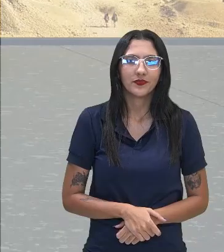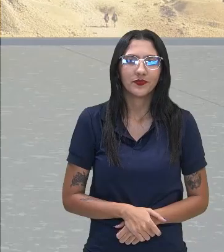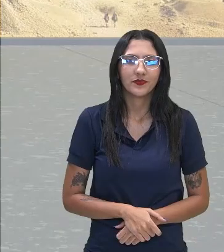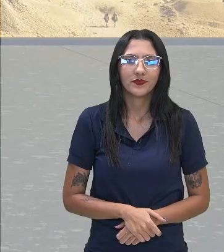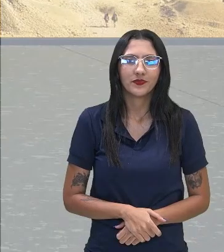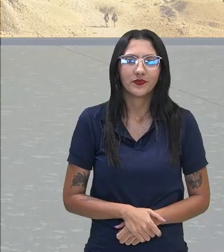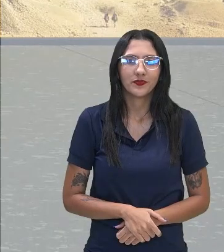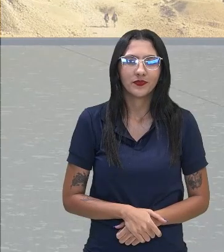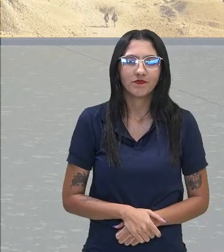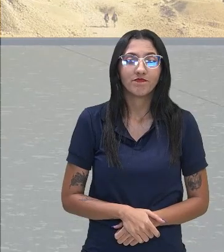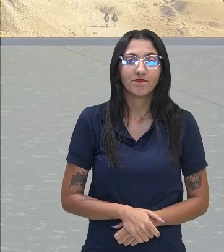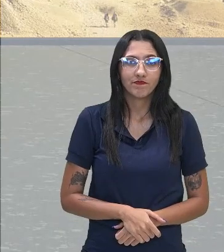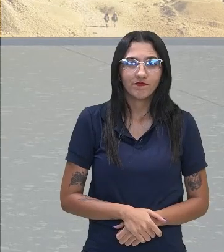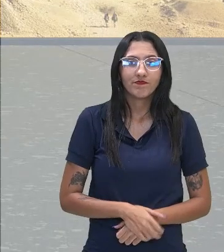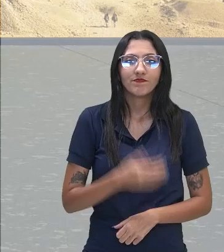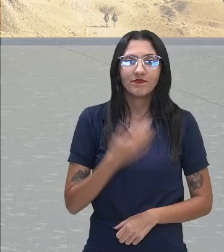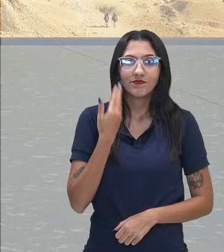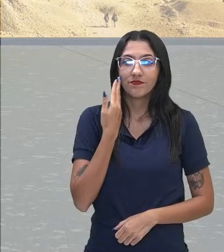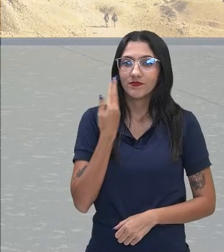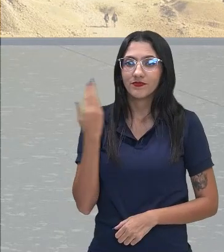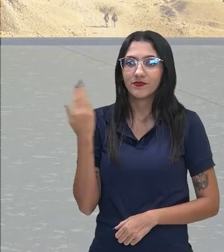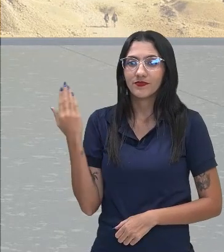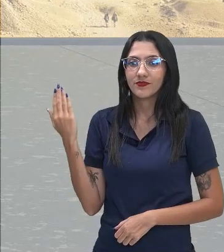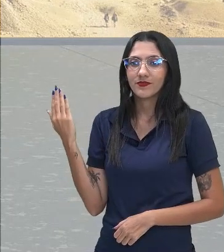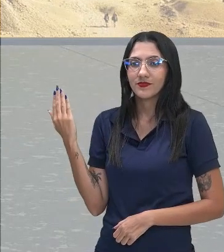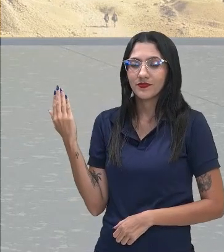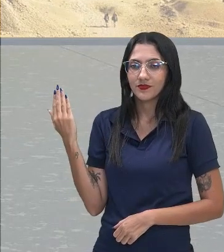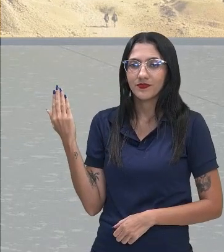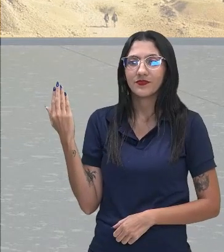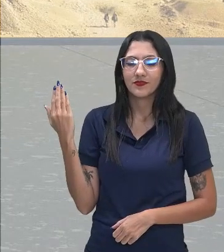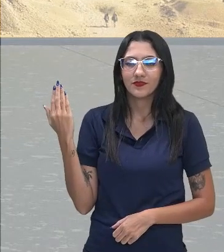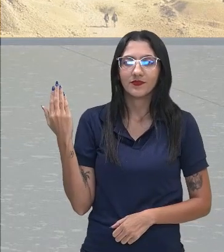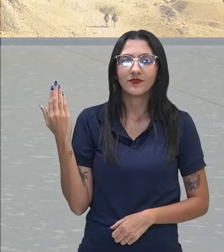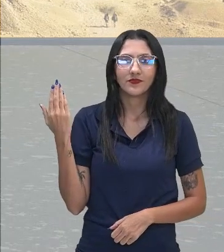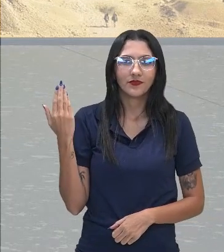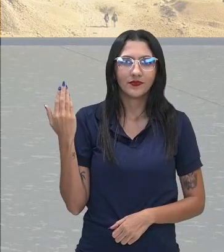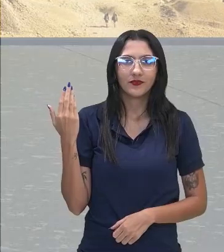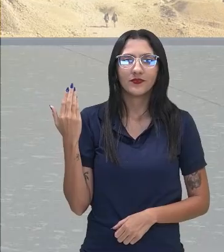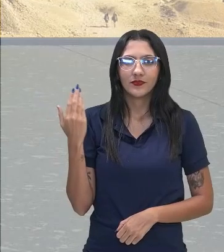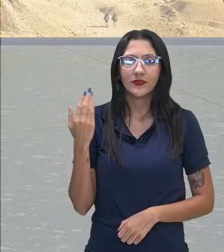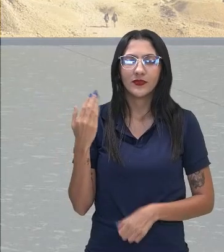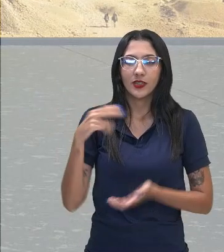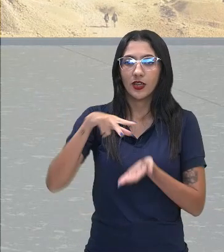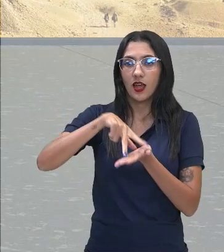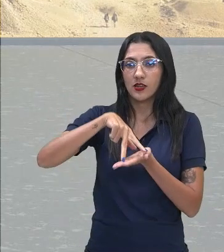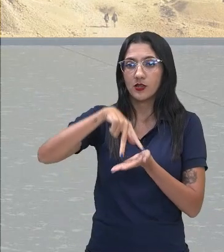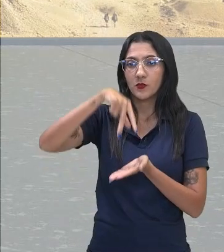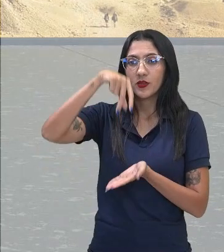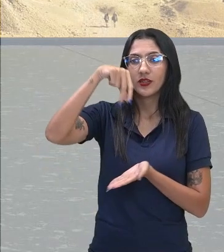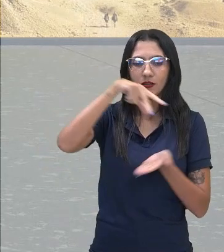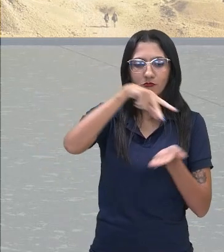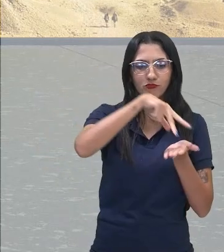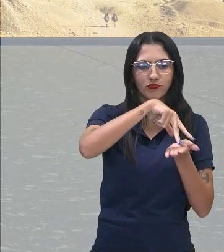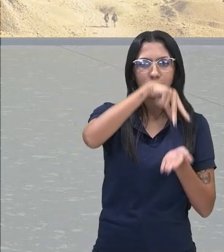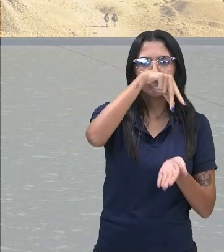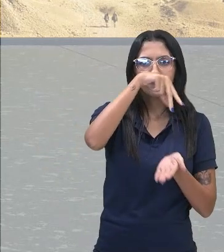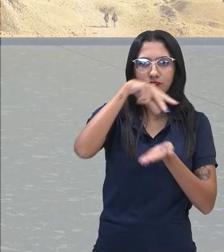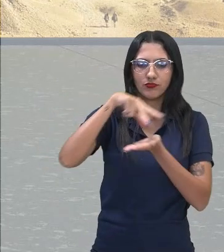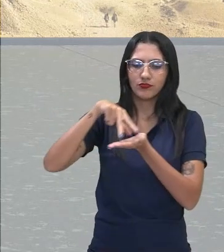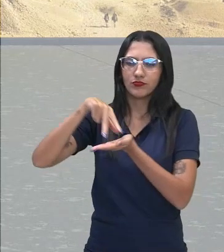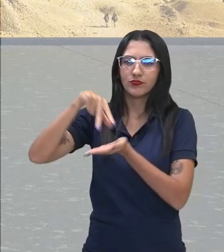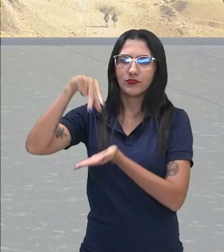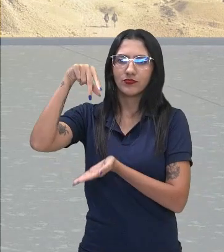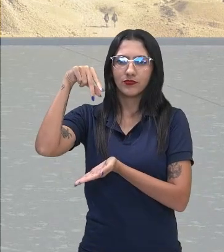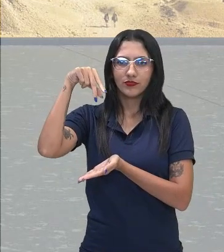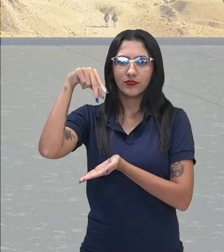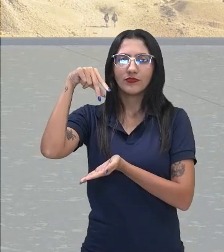Então, como vocês podem ver aqui, nós temos uma arquitetura que são as pirâmides do Egito, que representa a antiguidade,